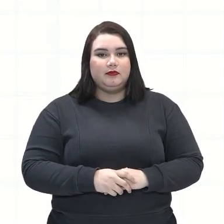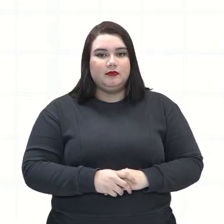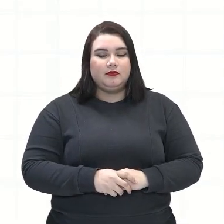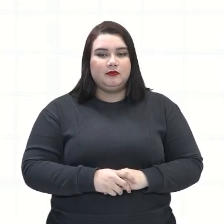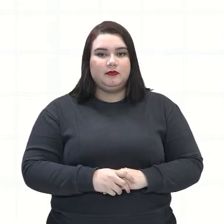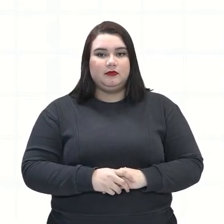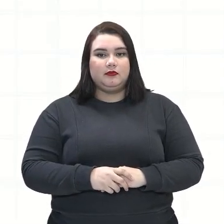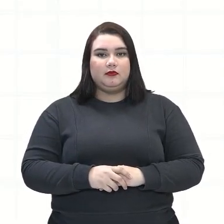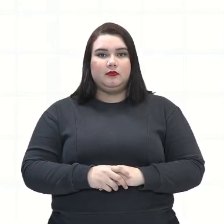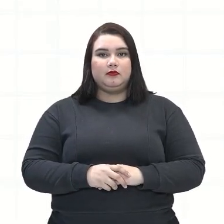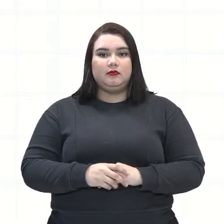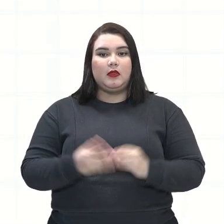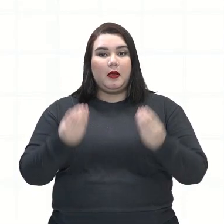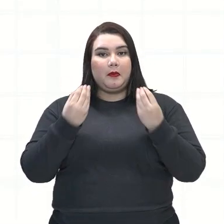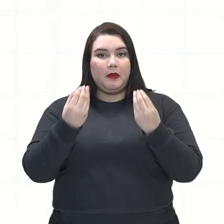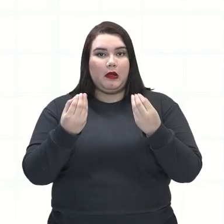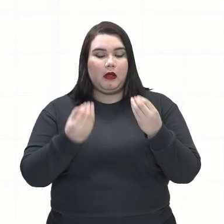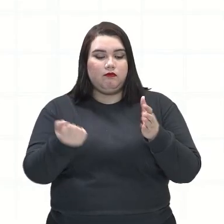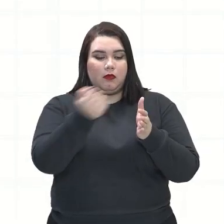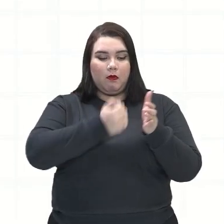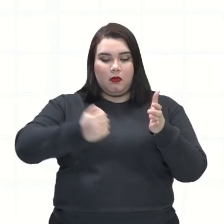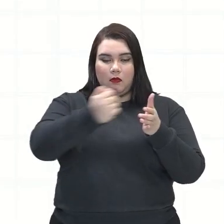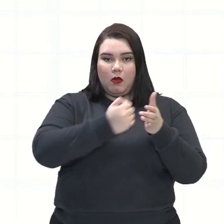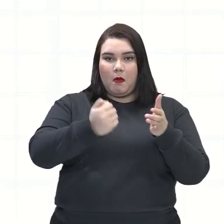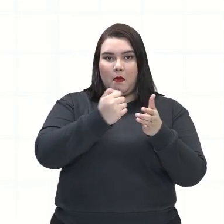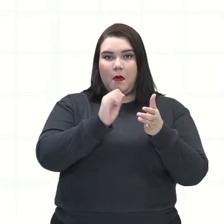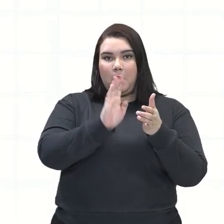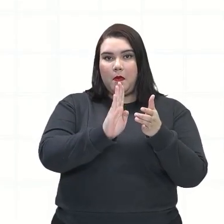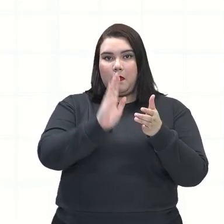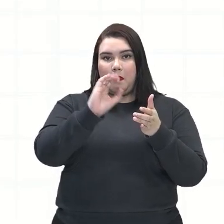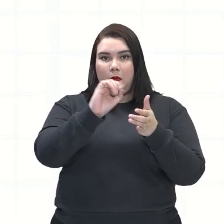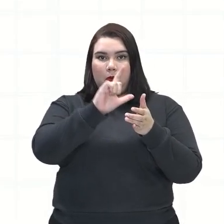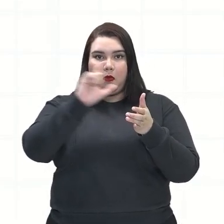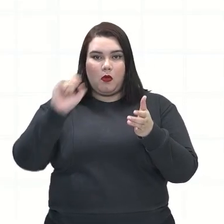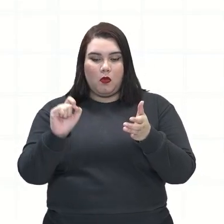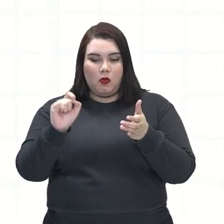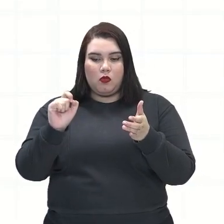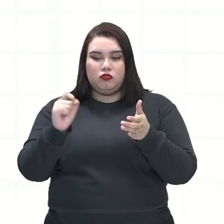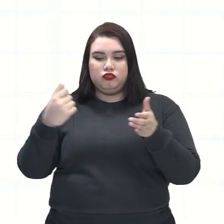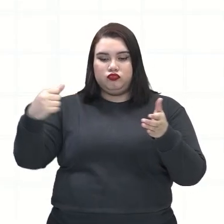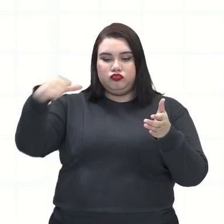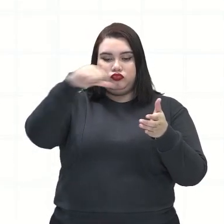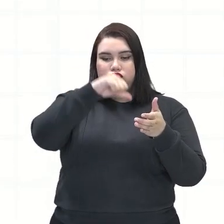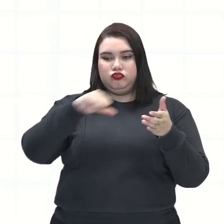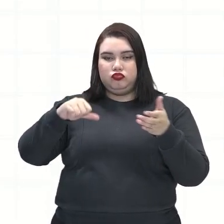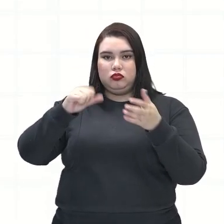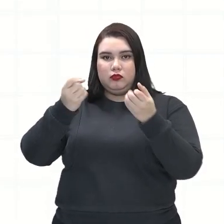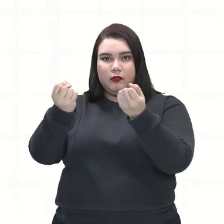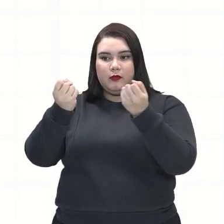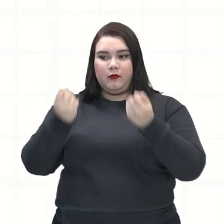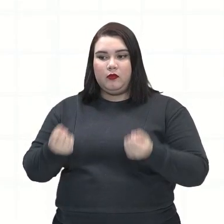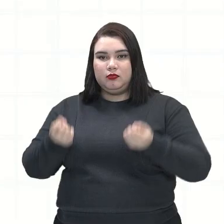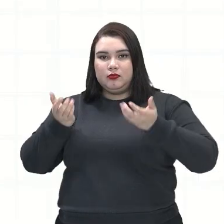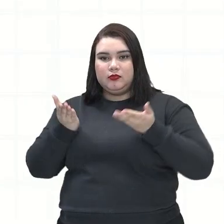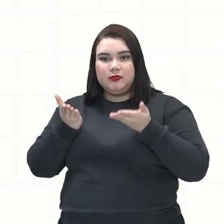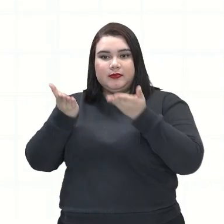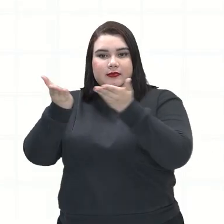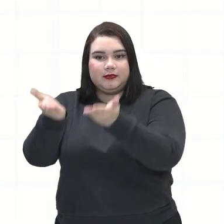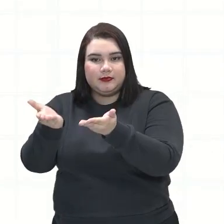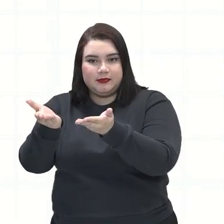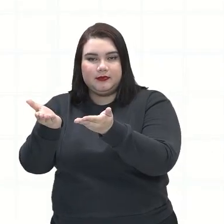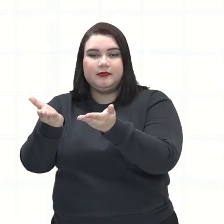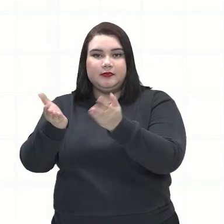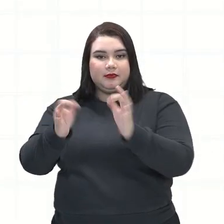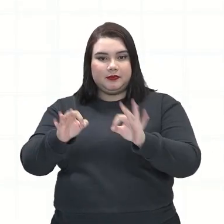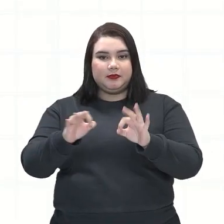To bake, que é a palavra assar. Assar o quê? Um cake, um bolo. Então, neste caso aí,